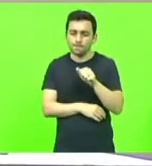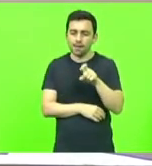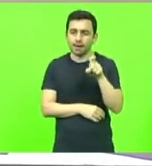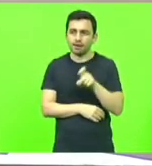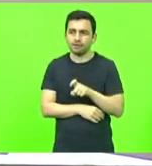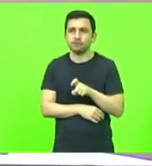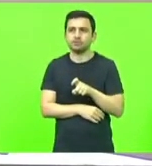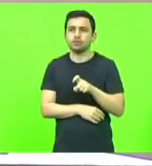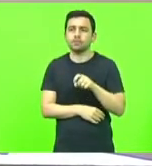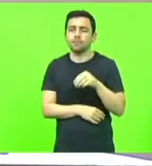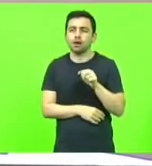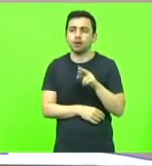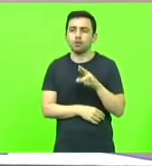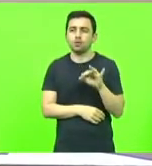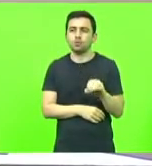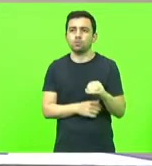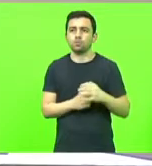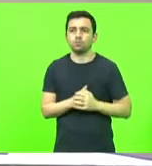Mal e